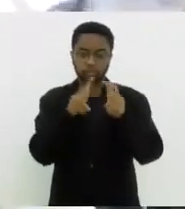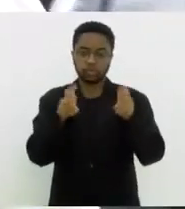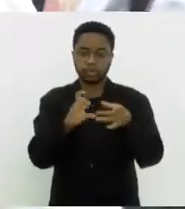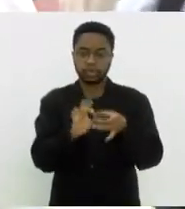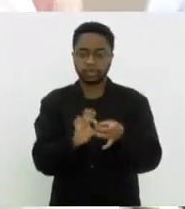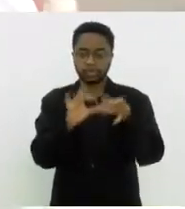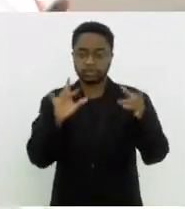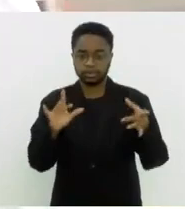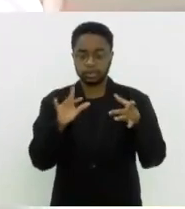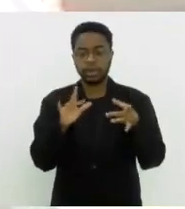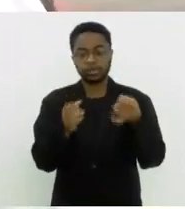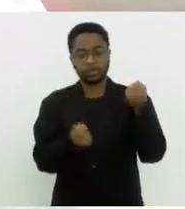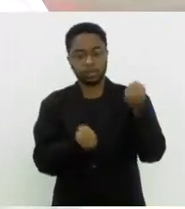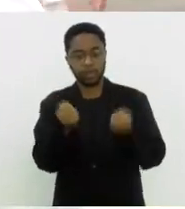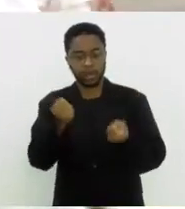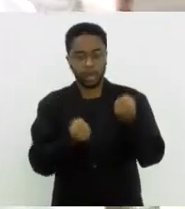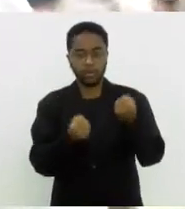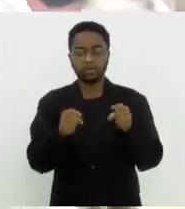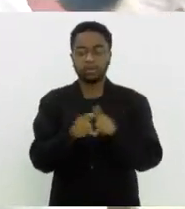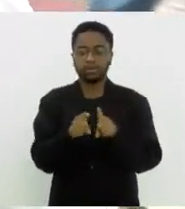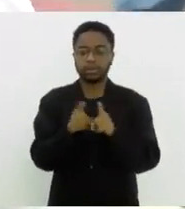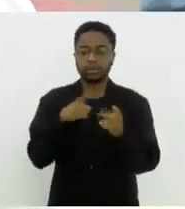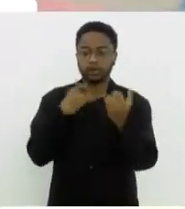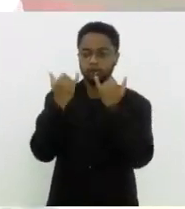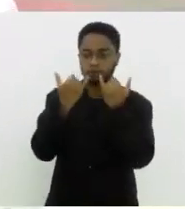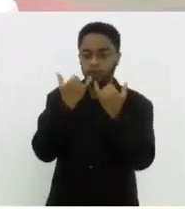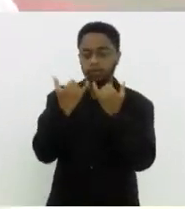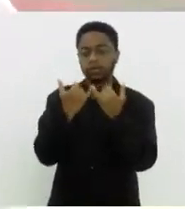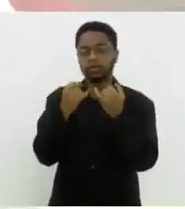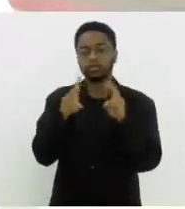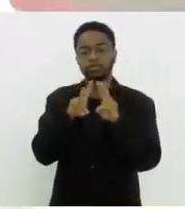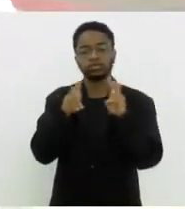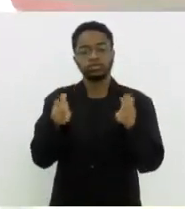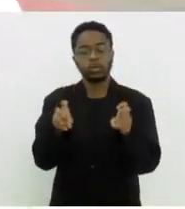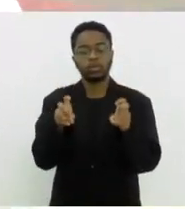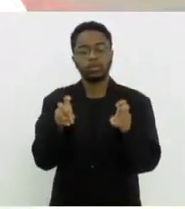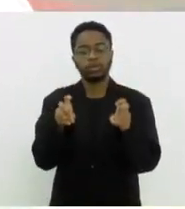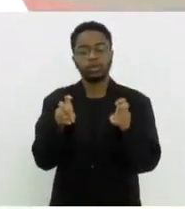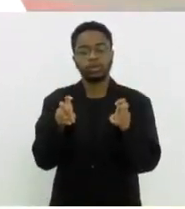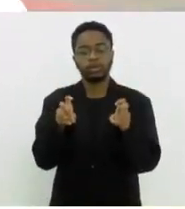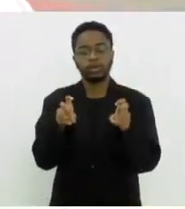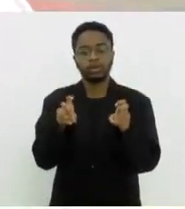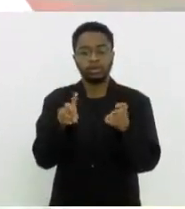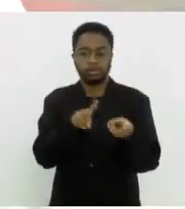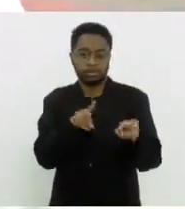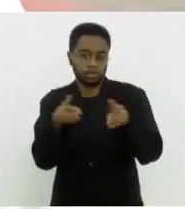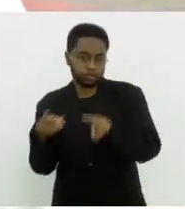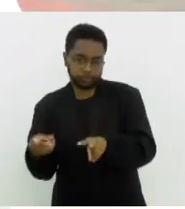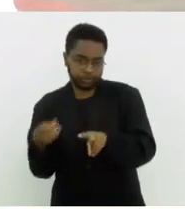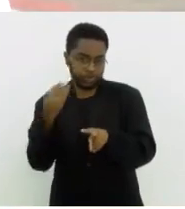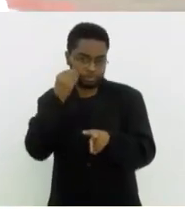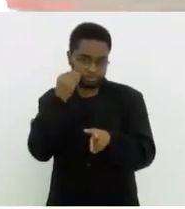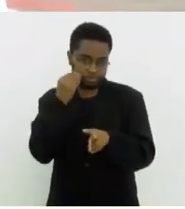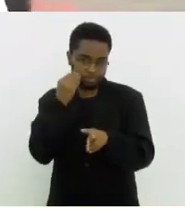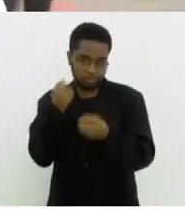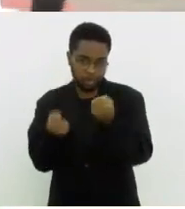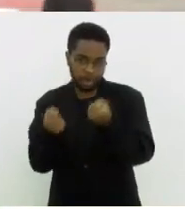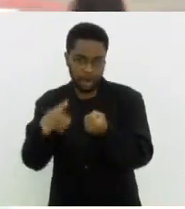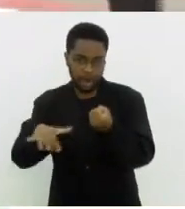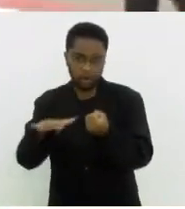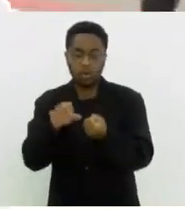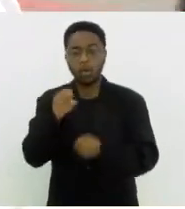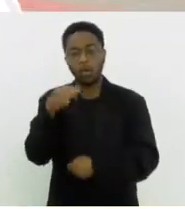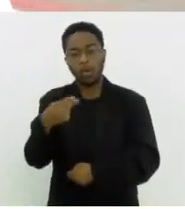anual veicular, você pode ter informações sobre uma transferência do seu veículo que você pretende fazer. Na área